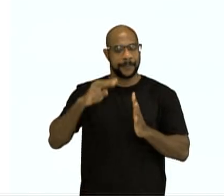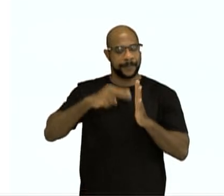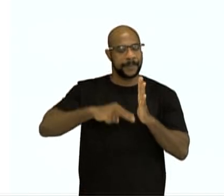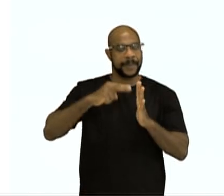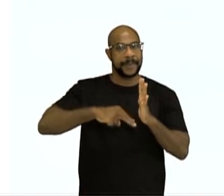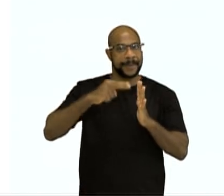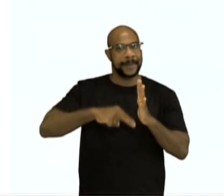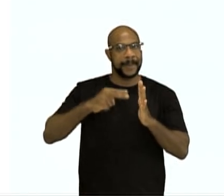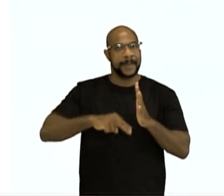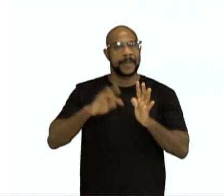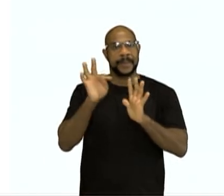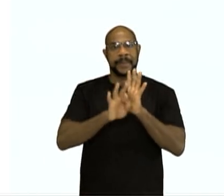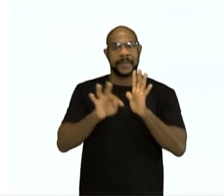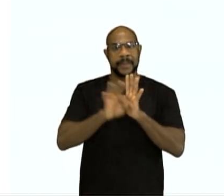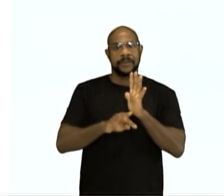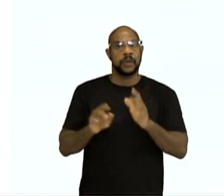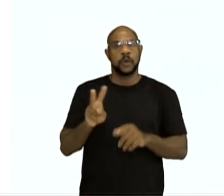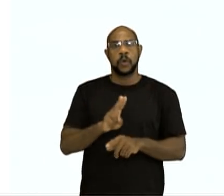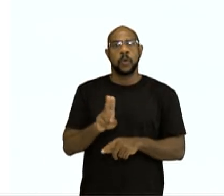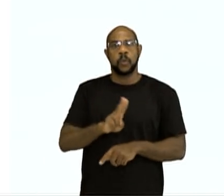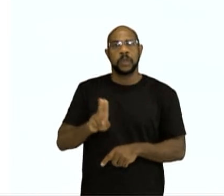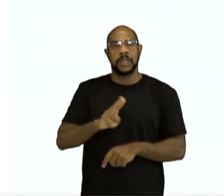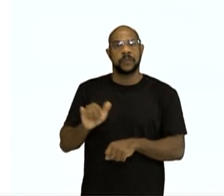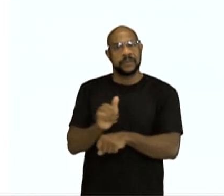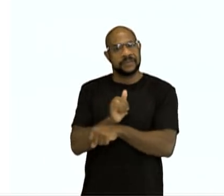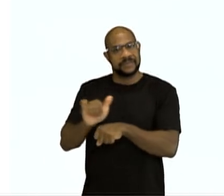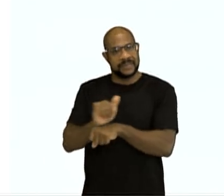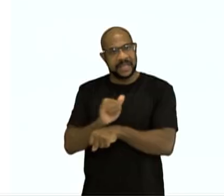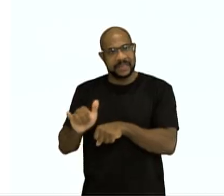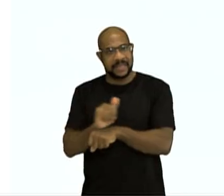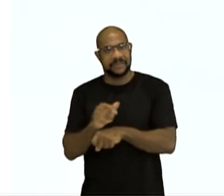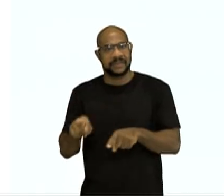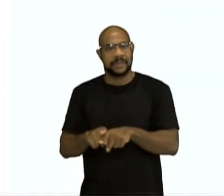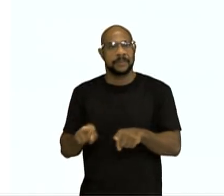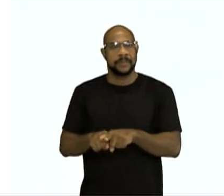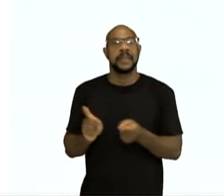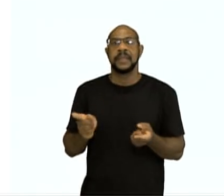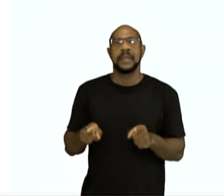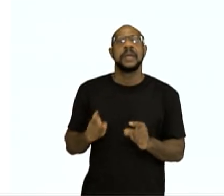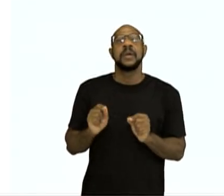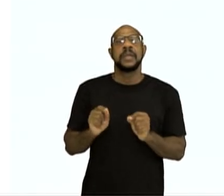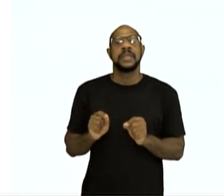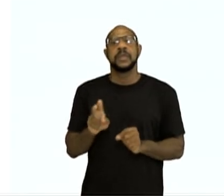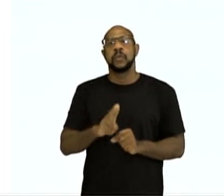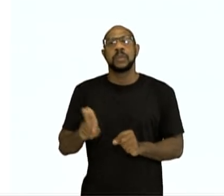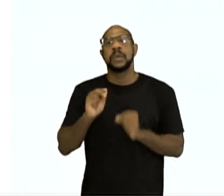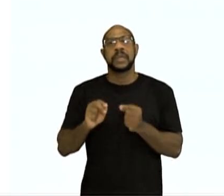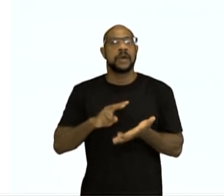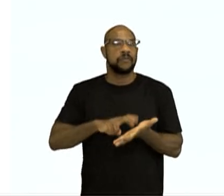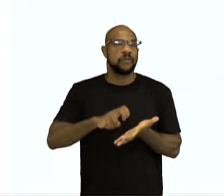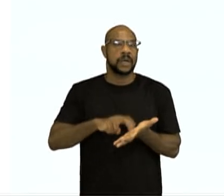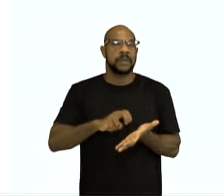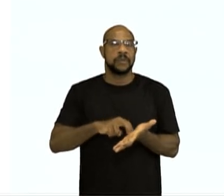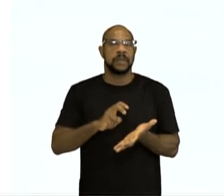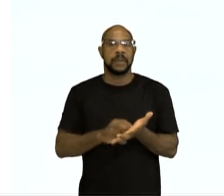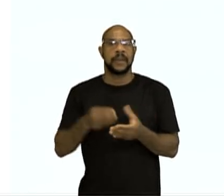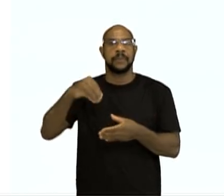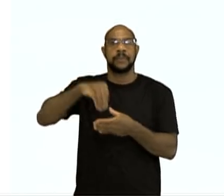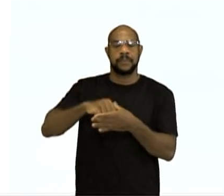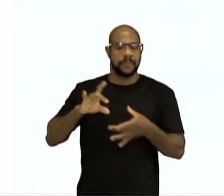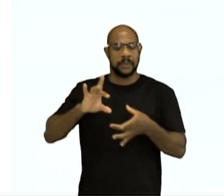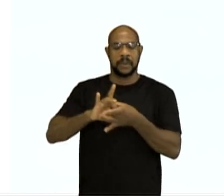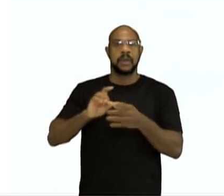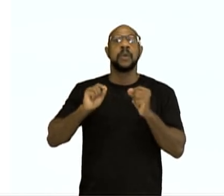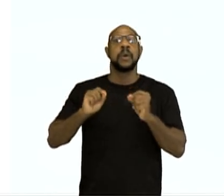utilizando estratégias de leitura e veremos alguns vocabulários referente ao esporte. Como é que está o vocabulário de vocês referente